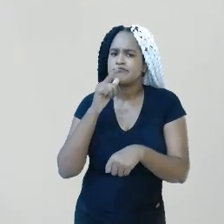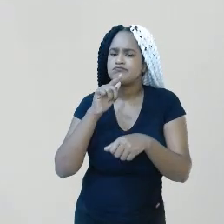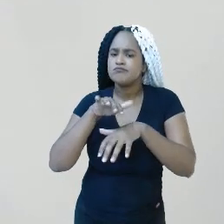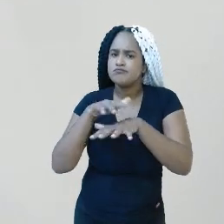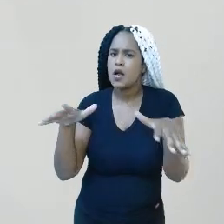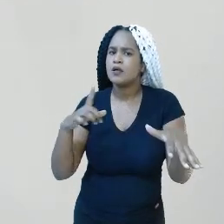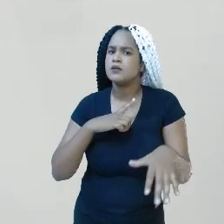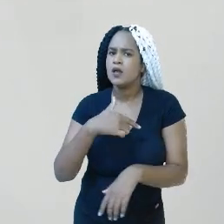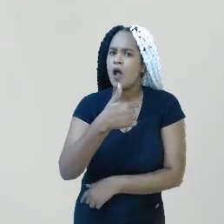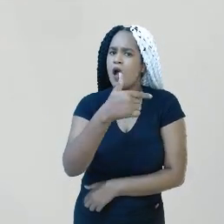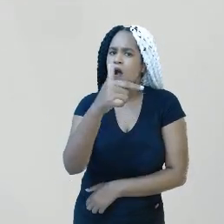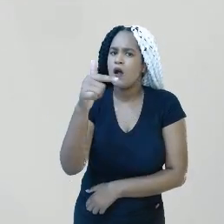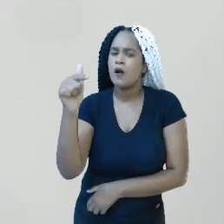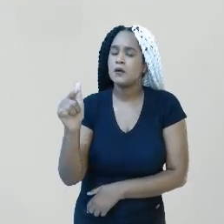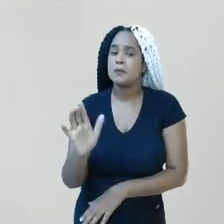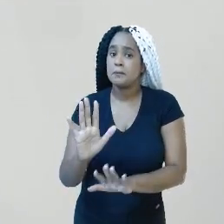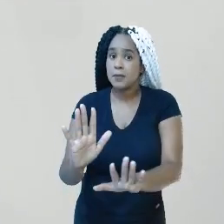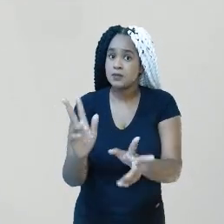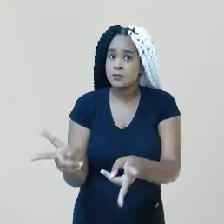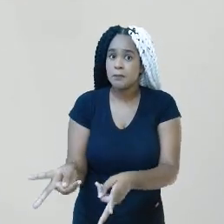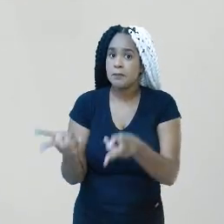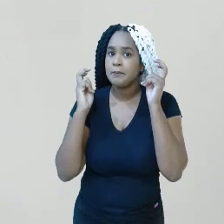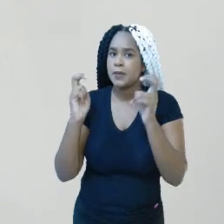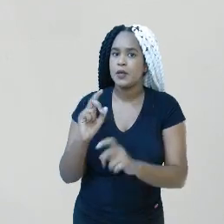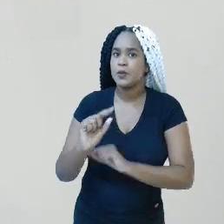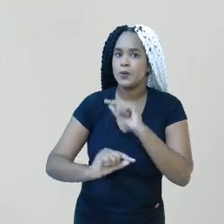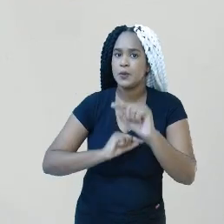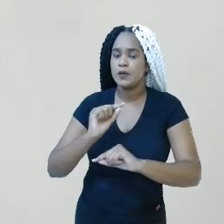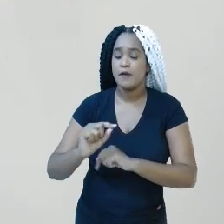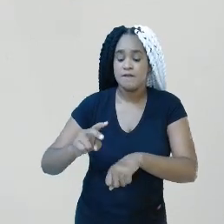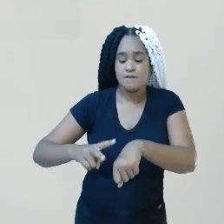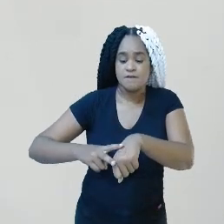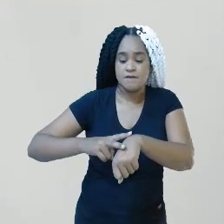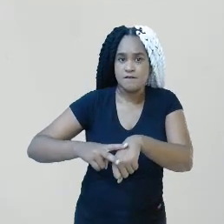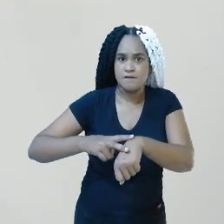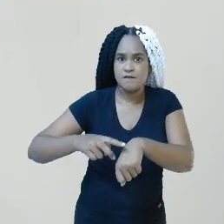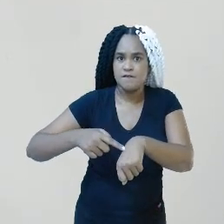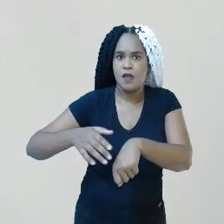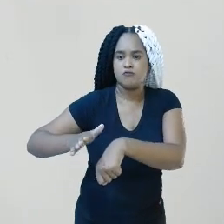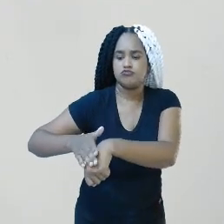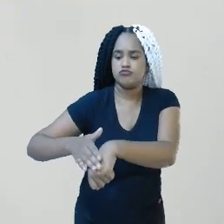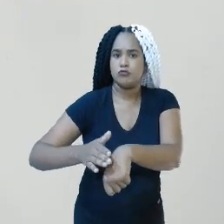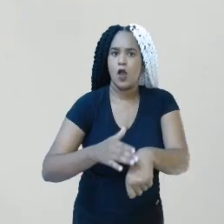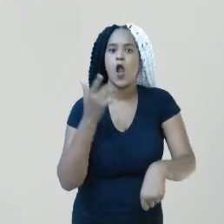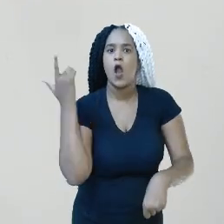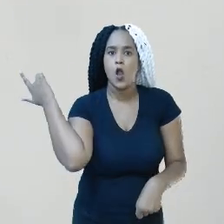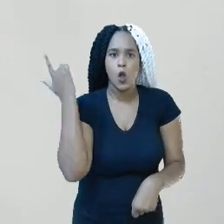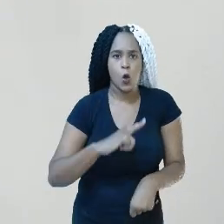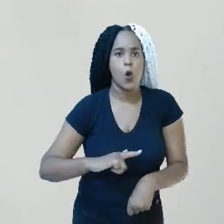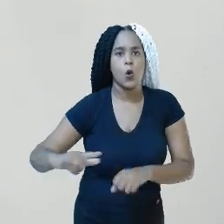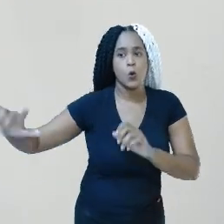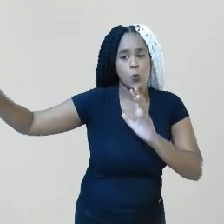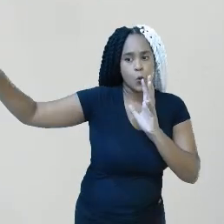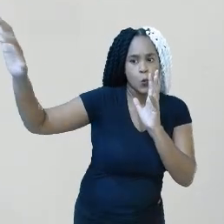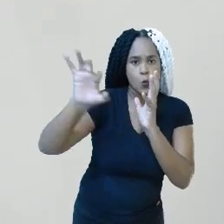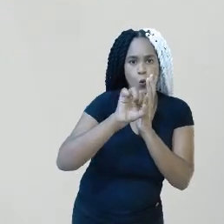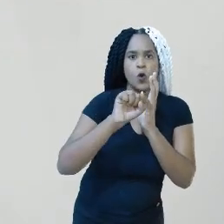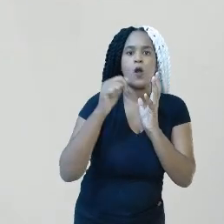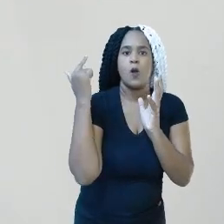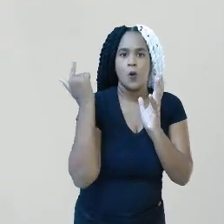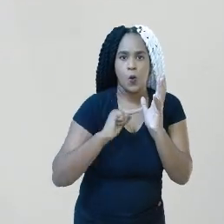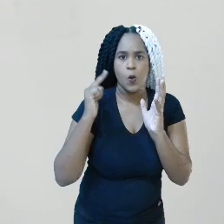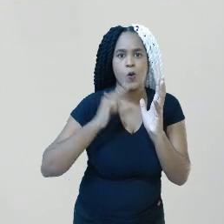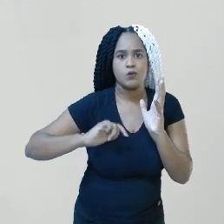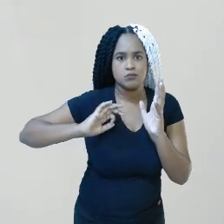lugares. Mas reparem que a verde é que realiza esse trabalho de ser autótrofo,